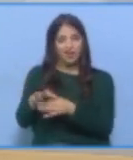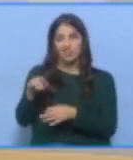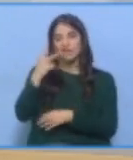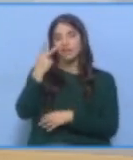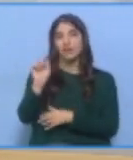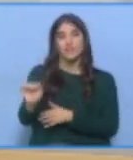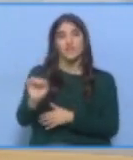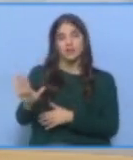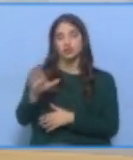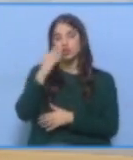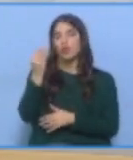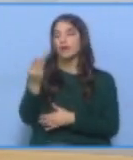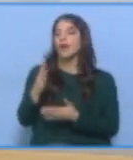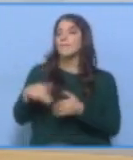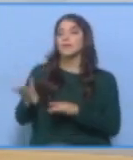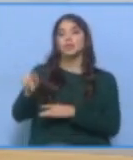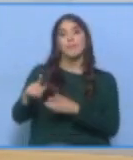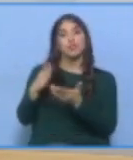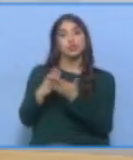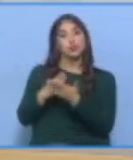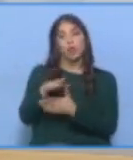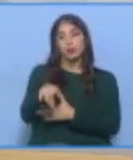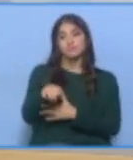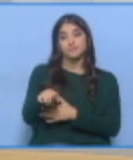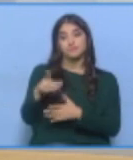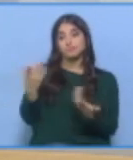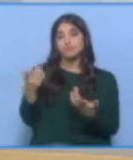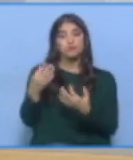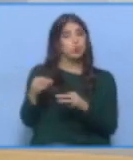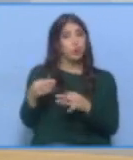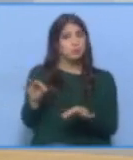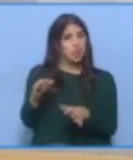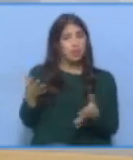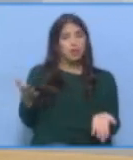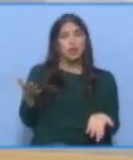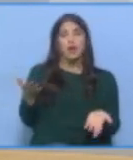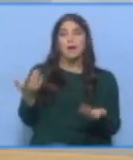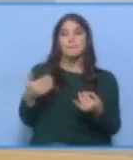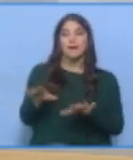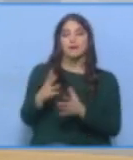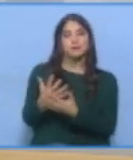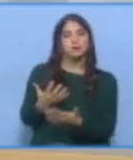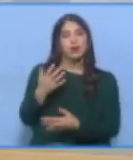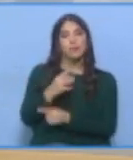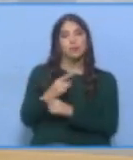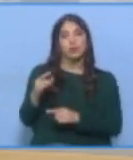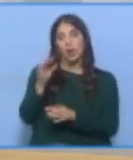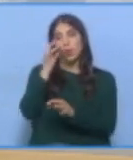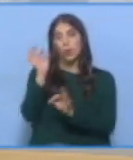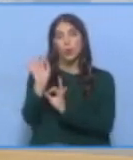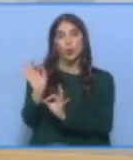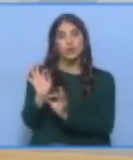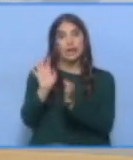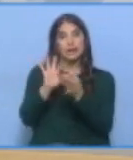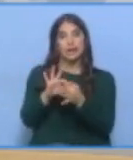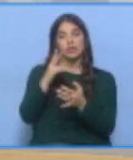vida, mas também mesmo na escola, além de ser um miúdo completamente normal, é também alguém que cuida da vida cristã